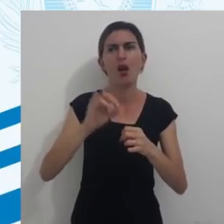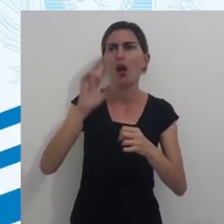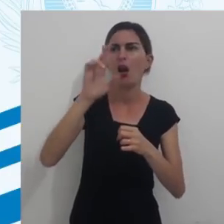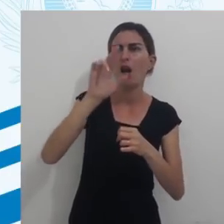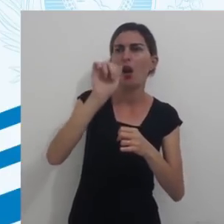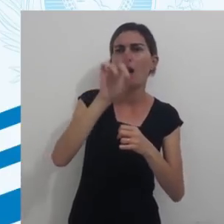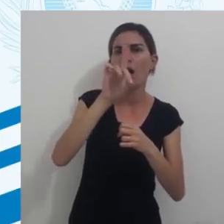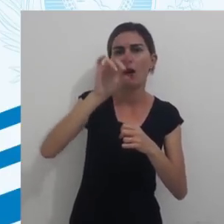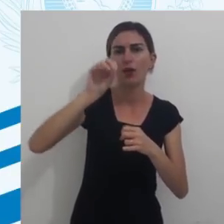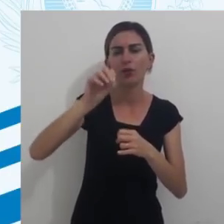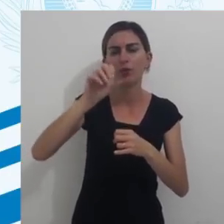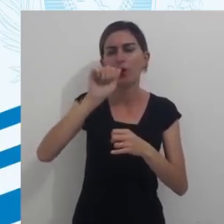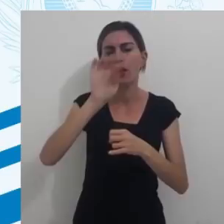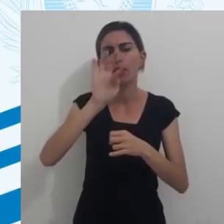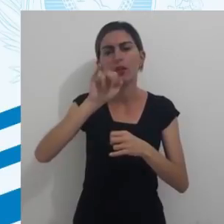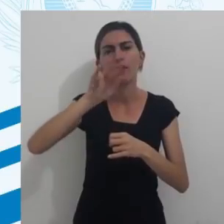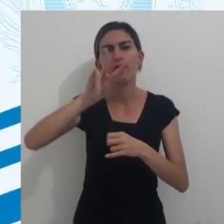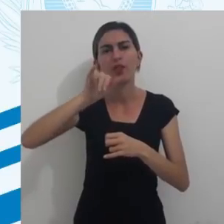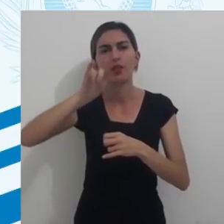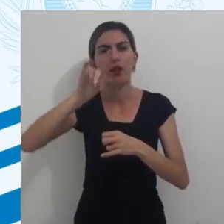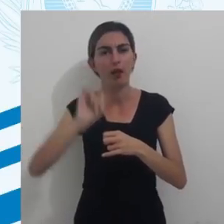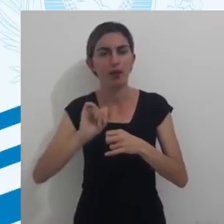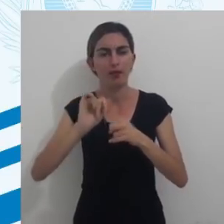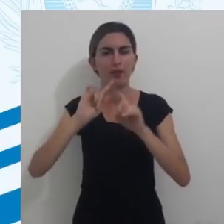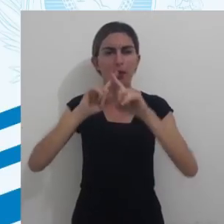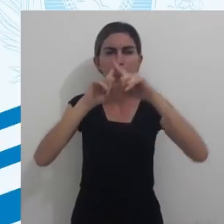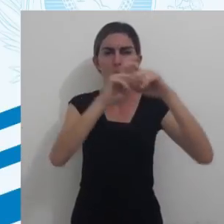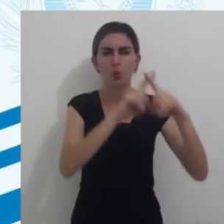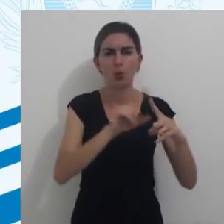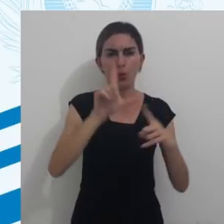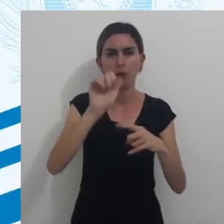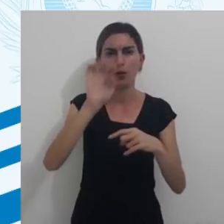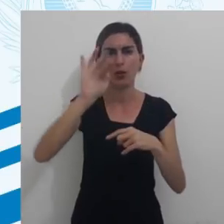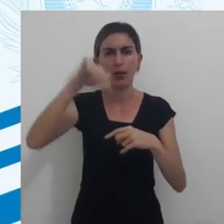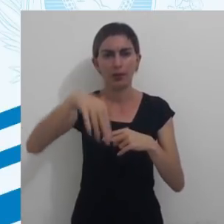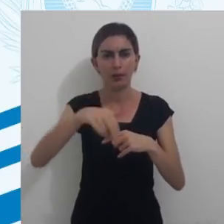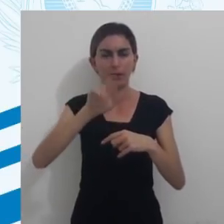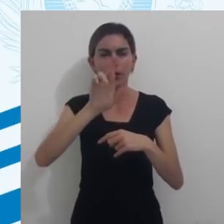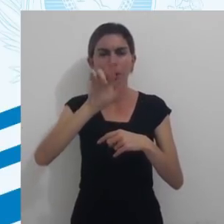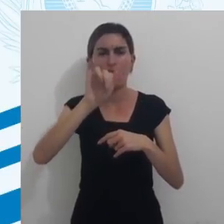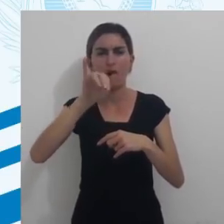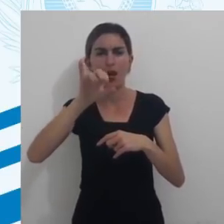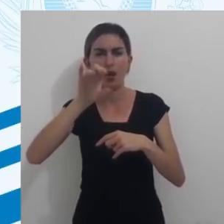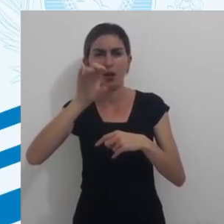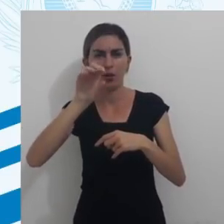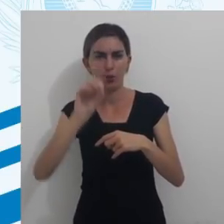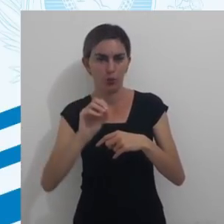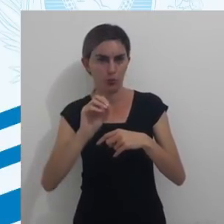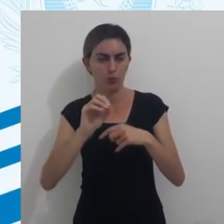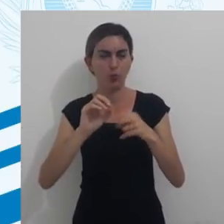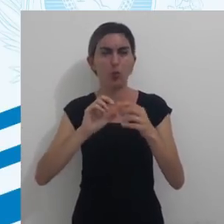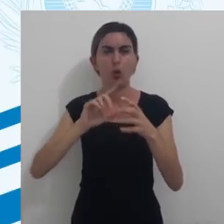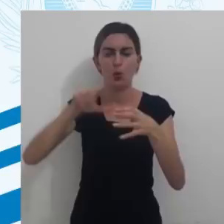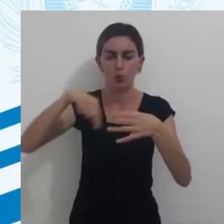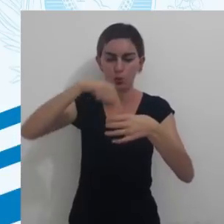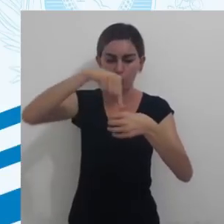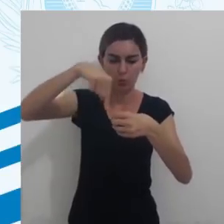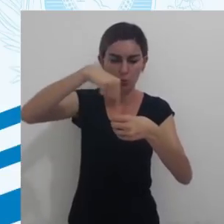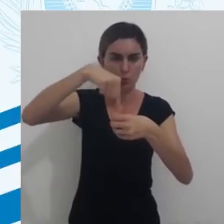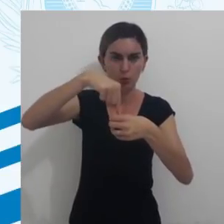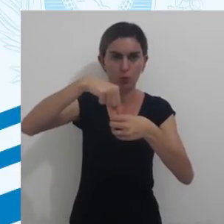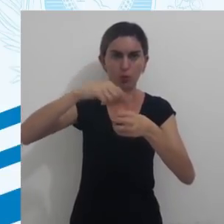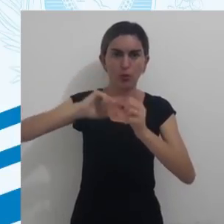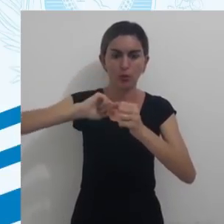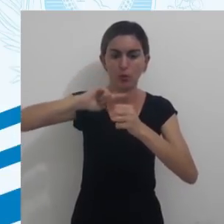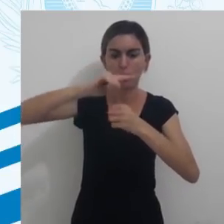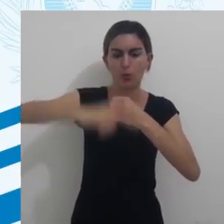palavra radioatividade vem do latim radius, que é raio, e é a desintegração espontânea do núcleo atômico de